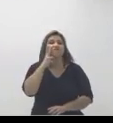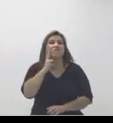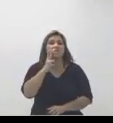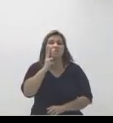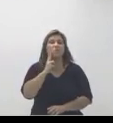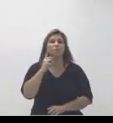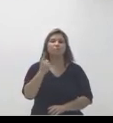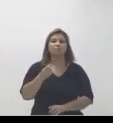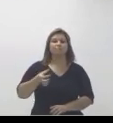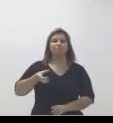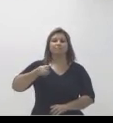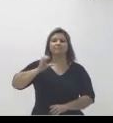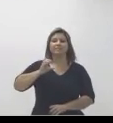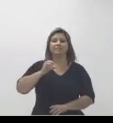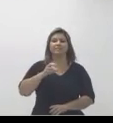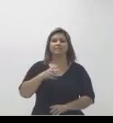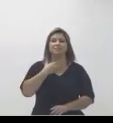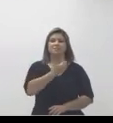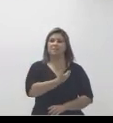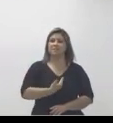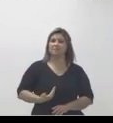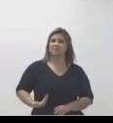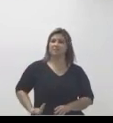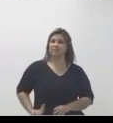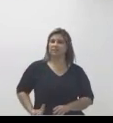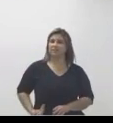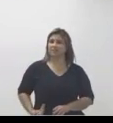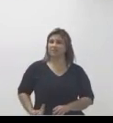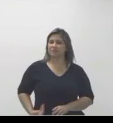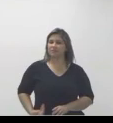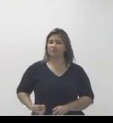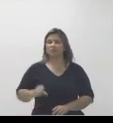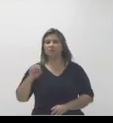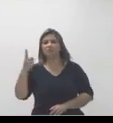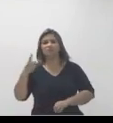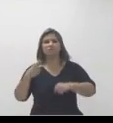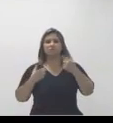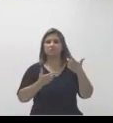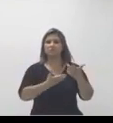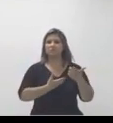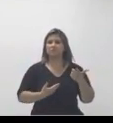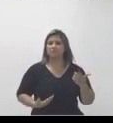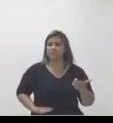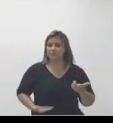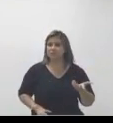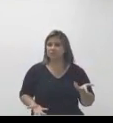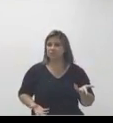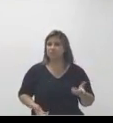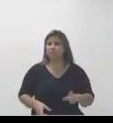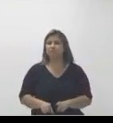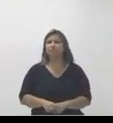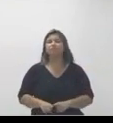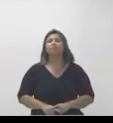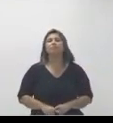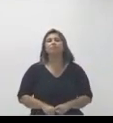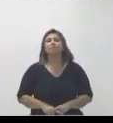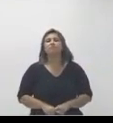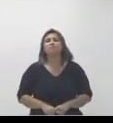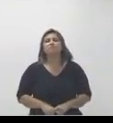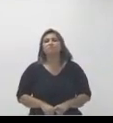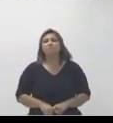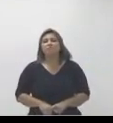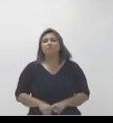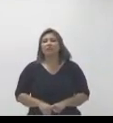cerveja que a gente está esperando a sexta feira chegar sem romper com os vínculos sem romper com